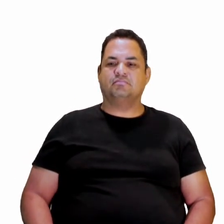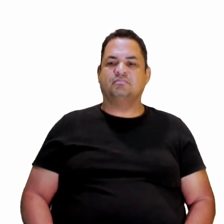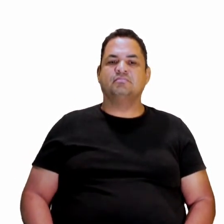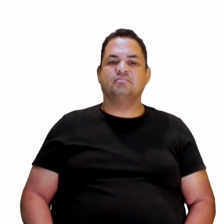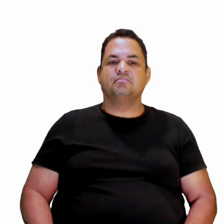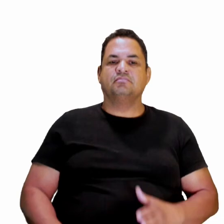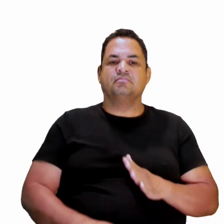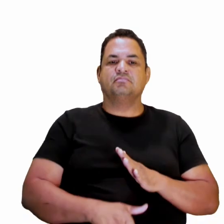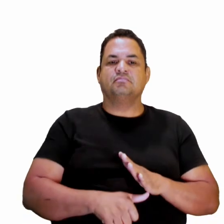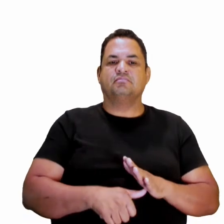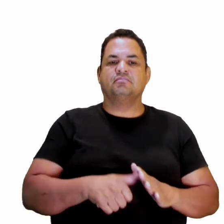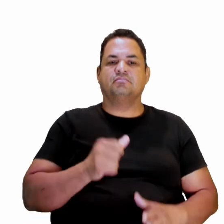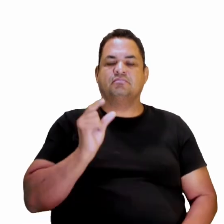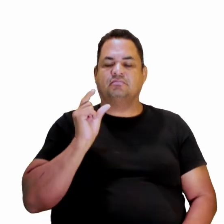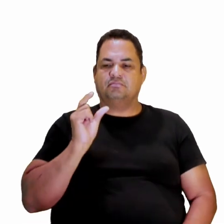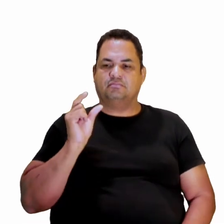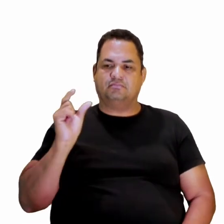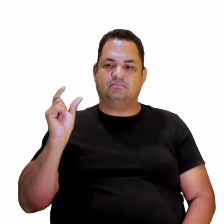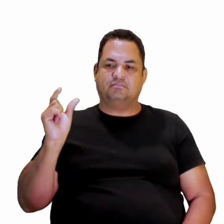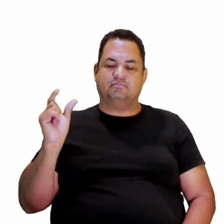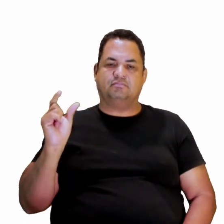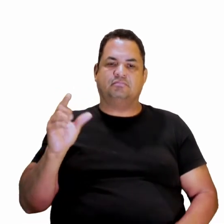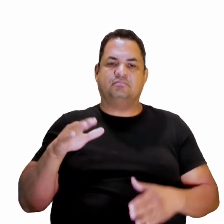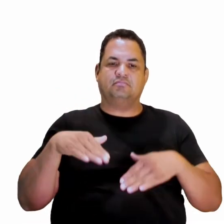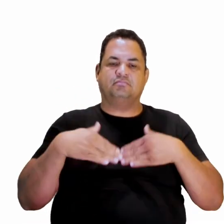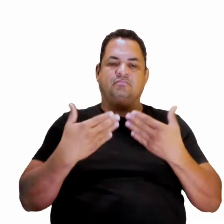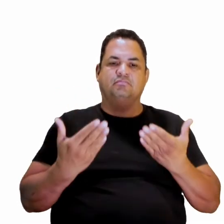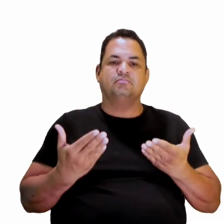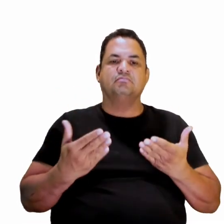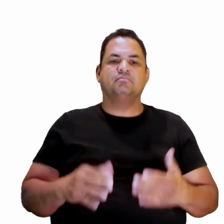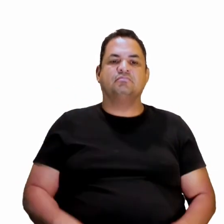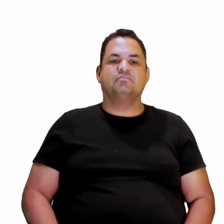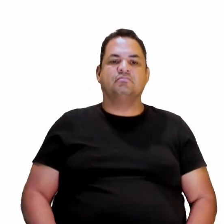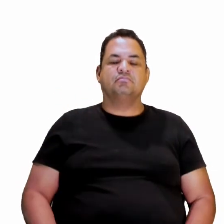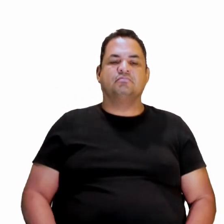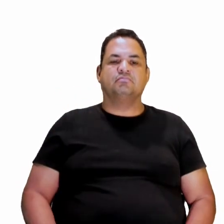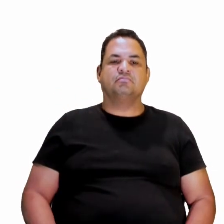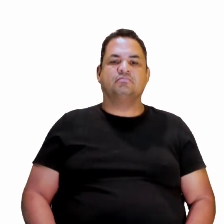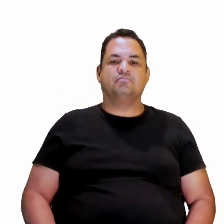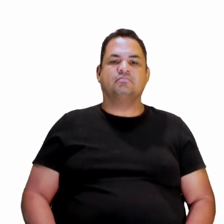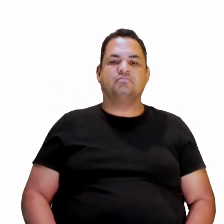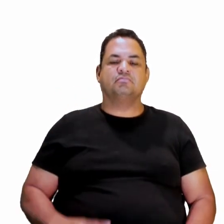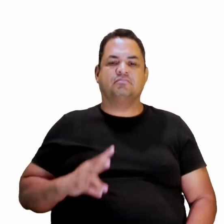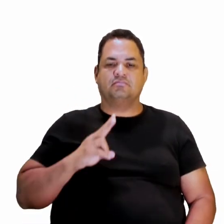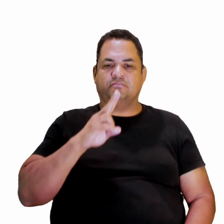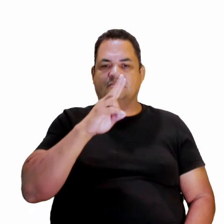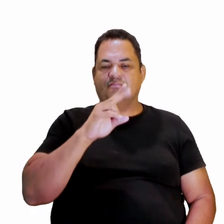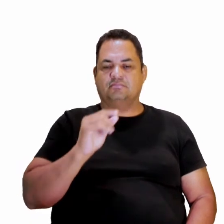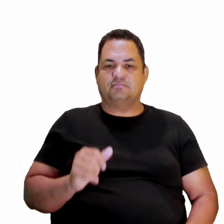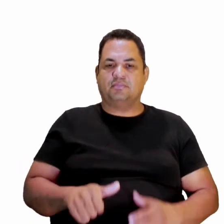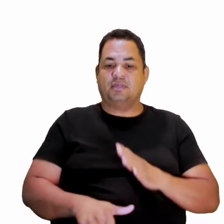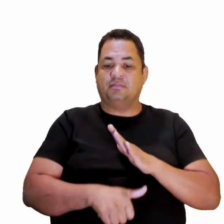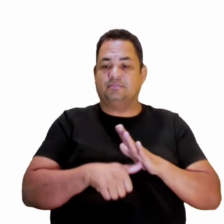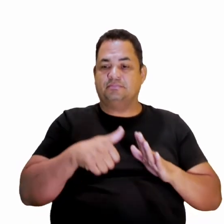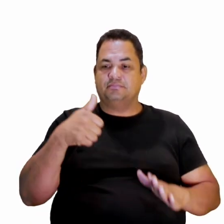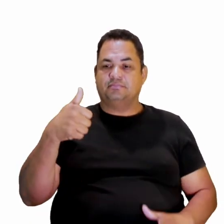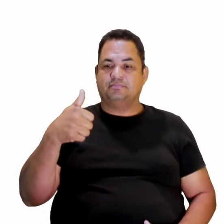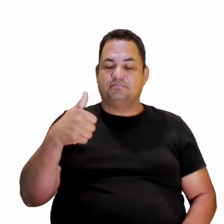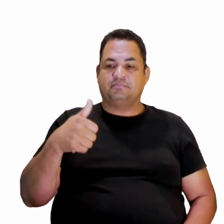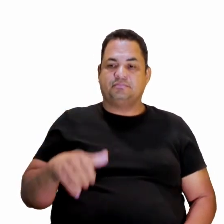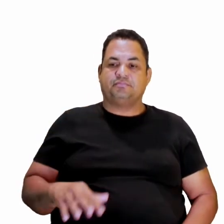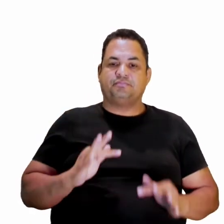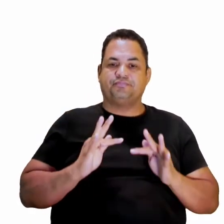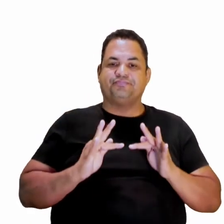ficar na primeira sílaba, quando o stress, a sílaba tônica, é na primeira sílaba,